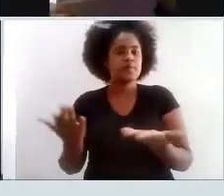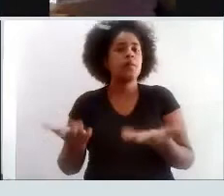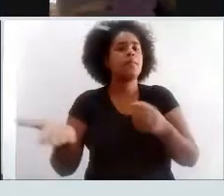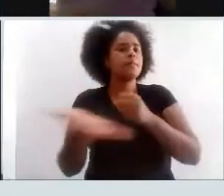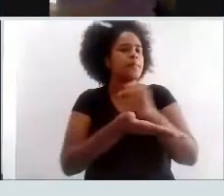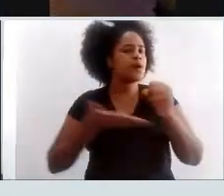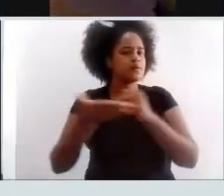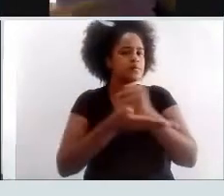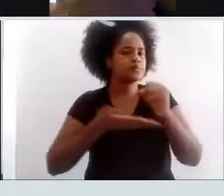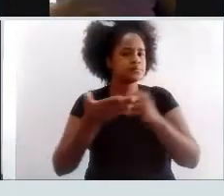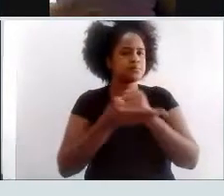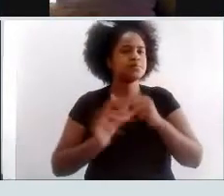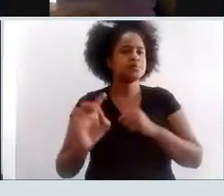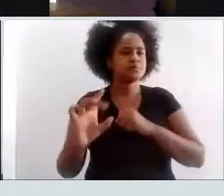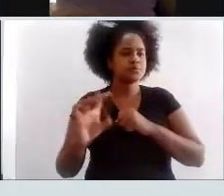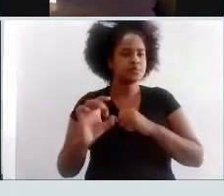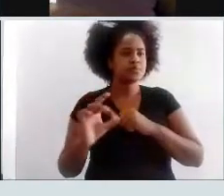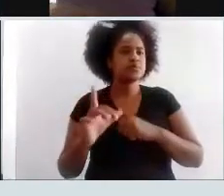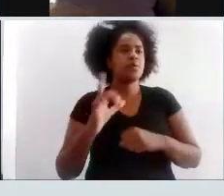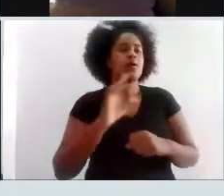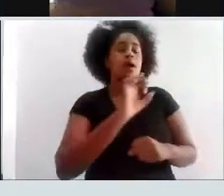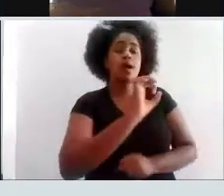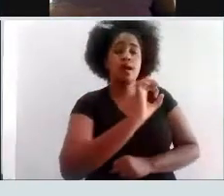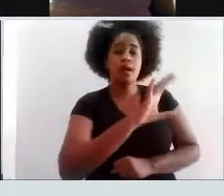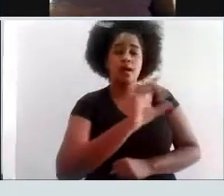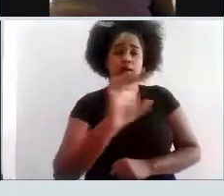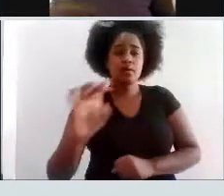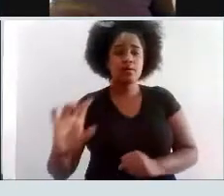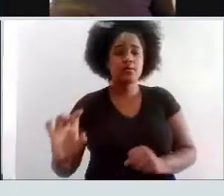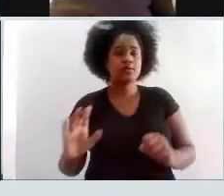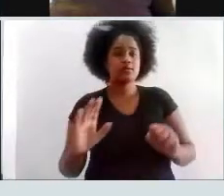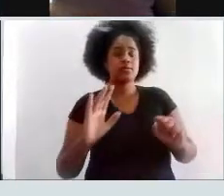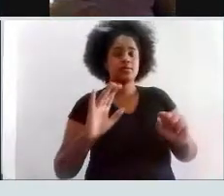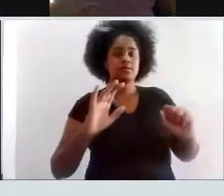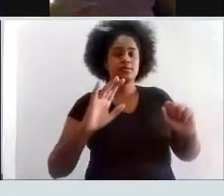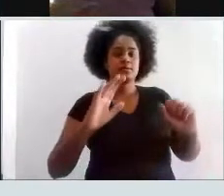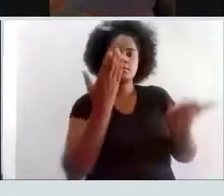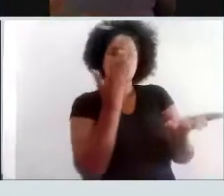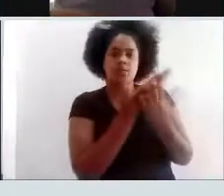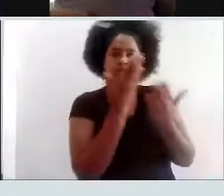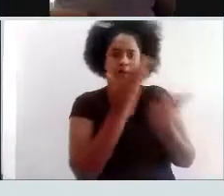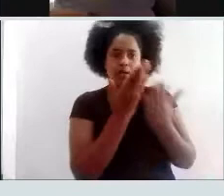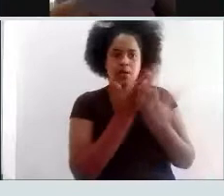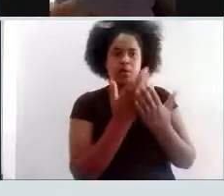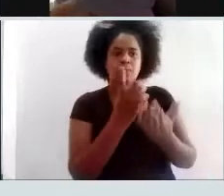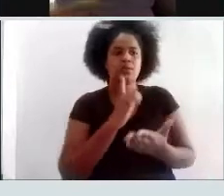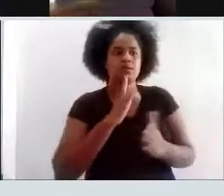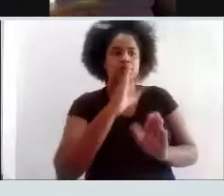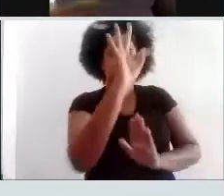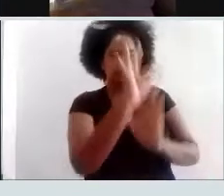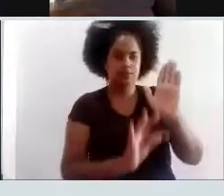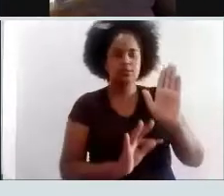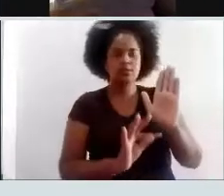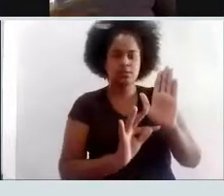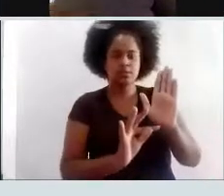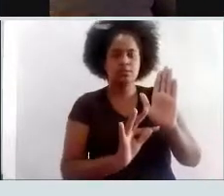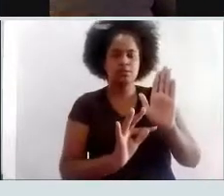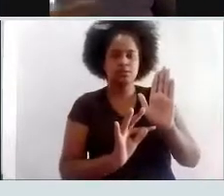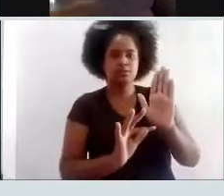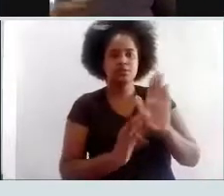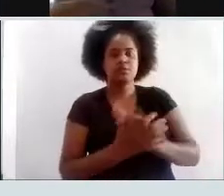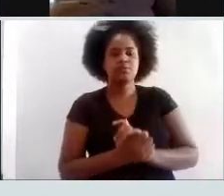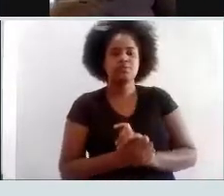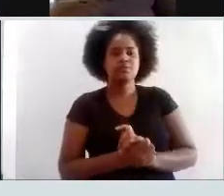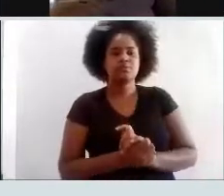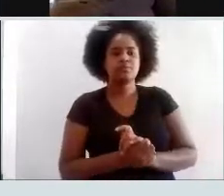ter cada aula para cada parte do texto dissertativo argumentativo. Mas a introdução, como o próprio nome diz, é a